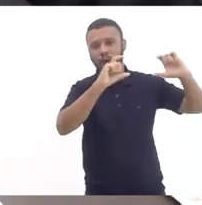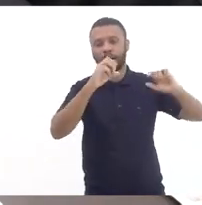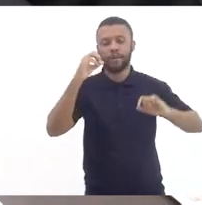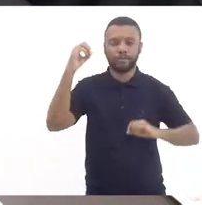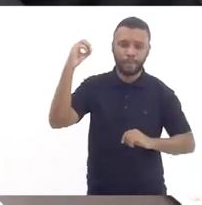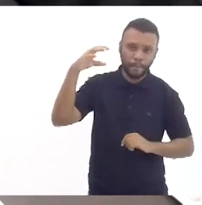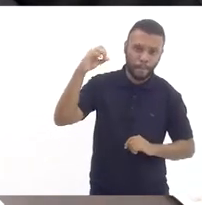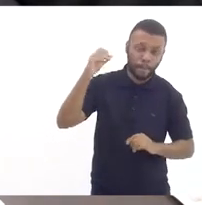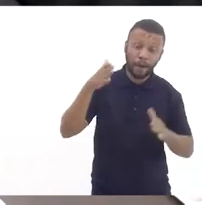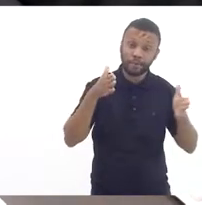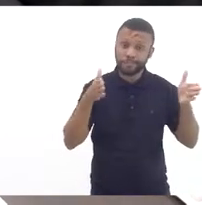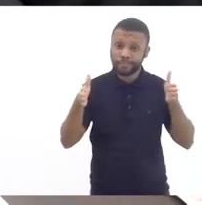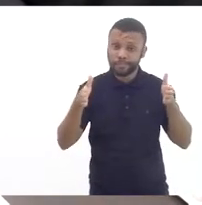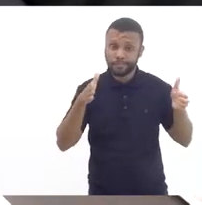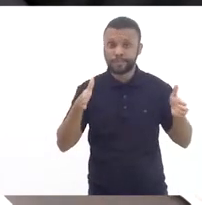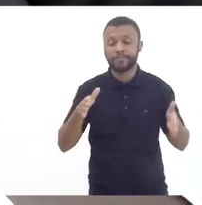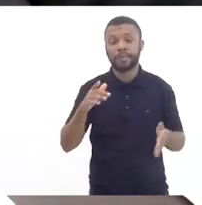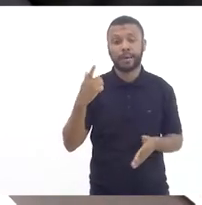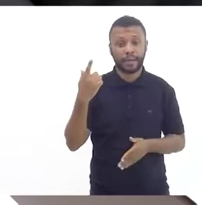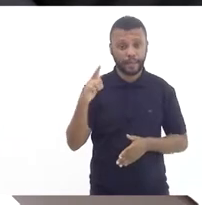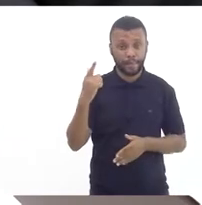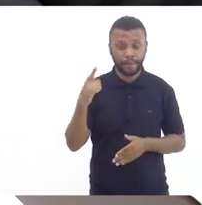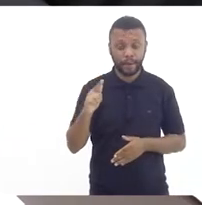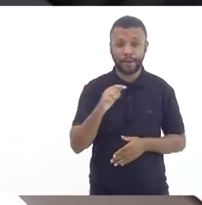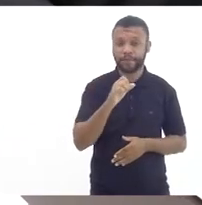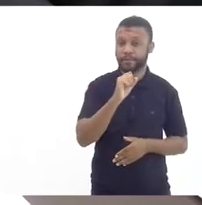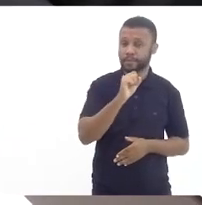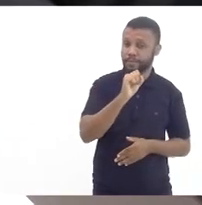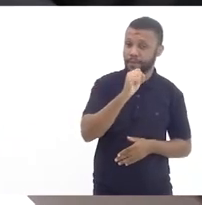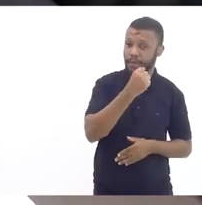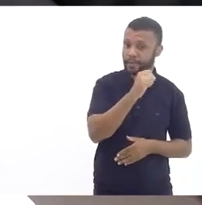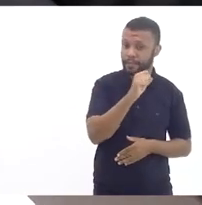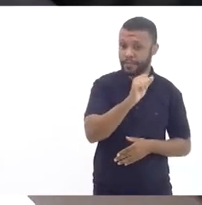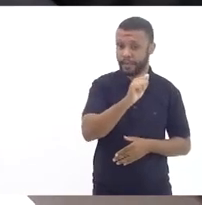trecho Saracuruna Guapimirim. São os que estão na deliberação